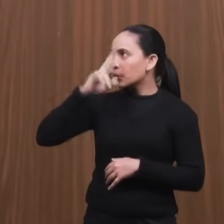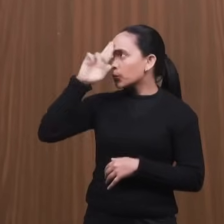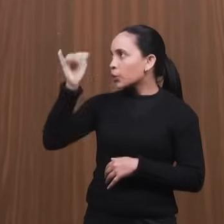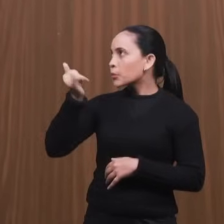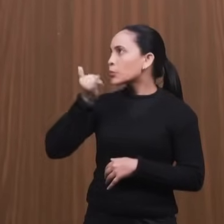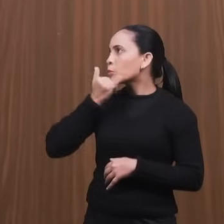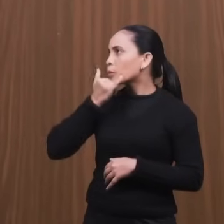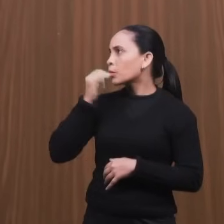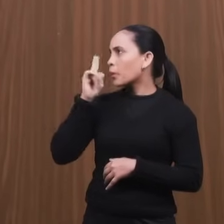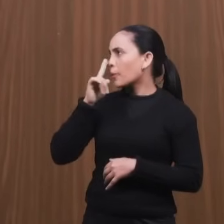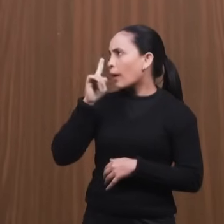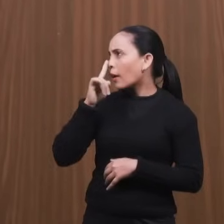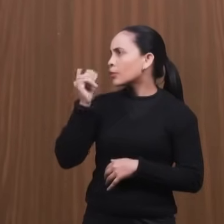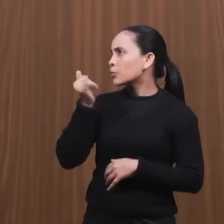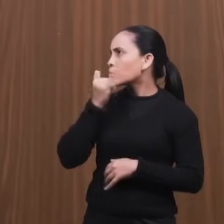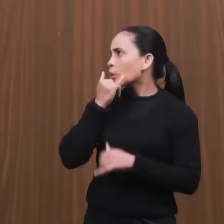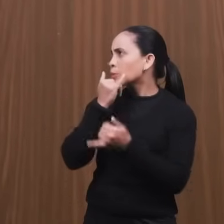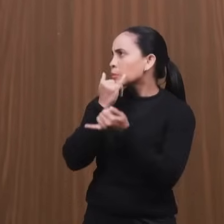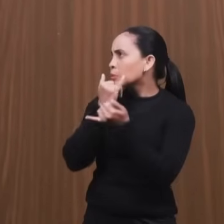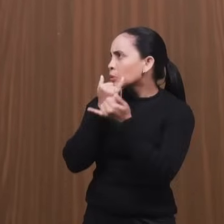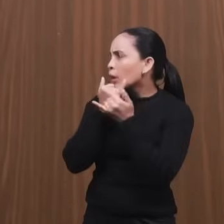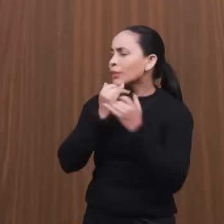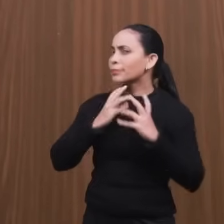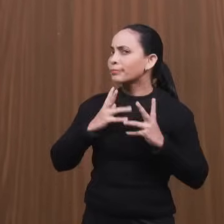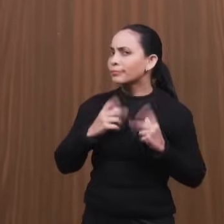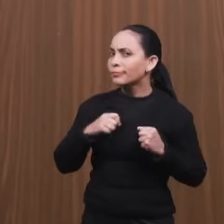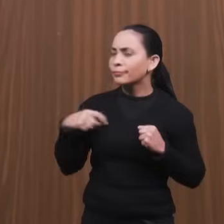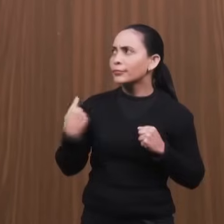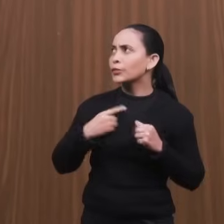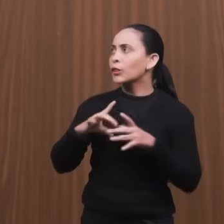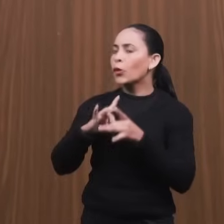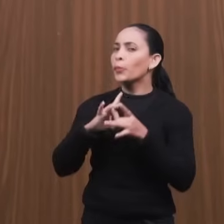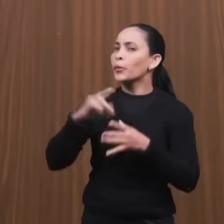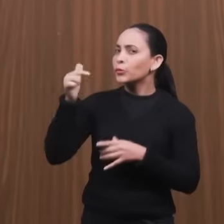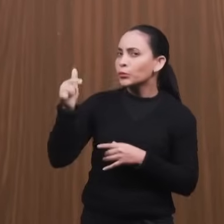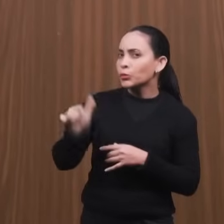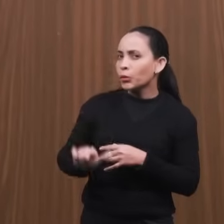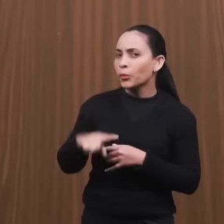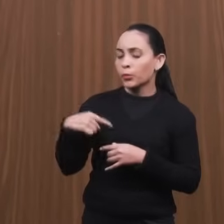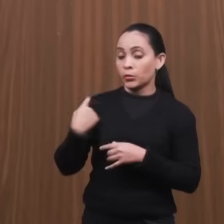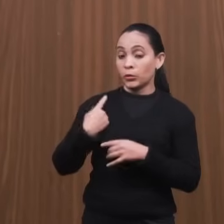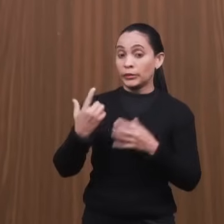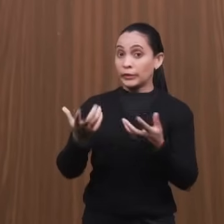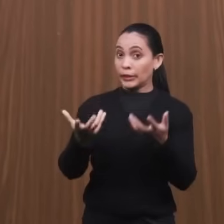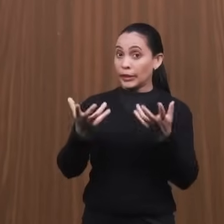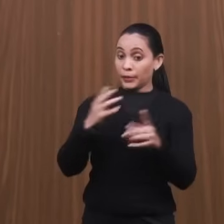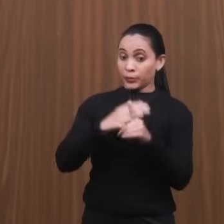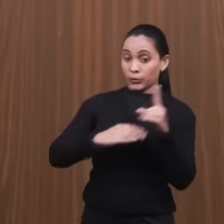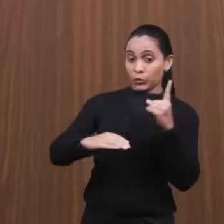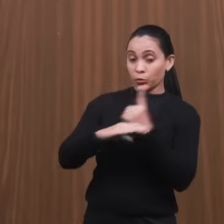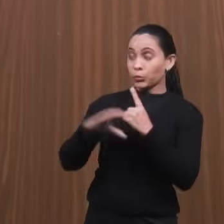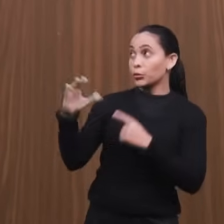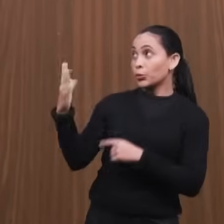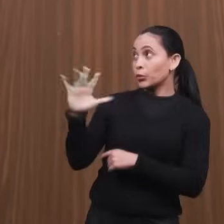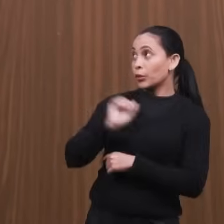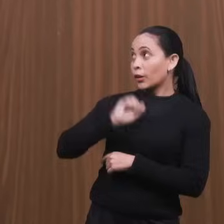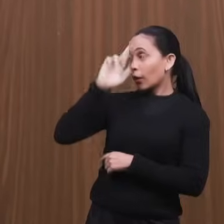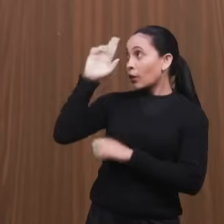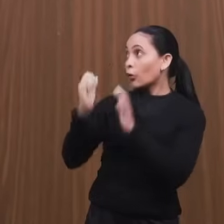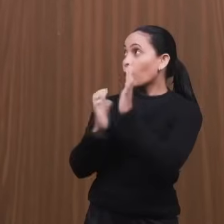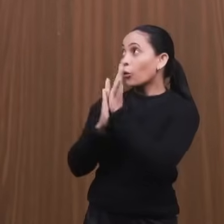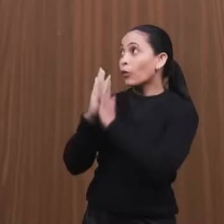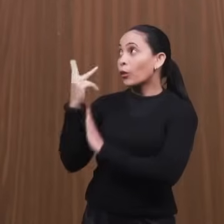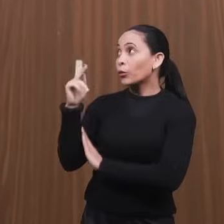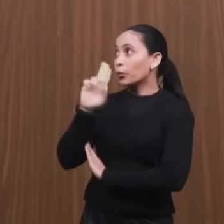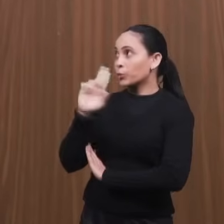nossas falhas, transgressões, renova a nossa comunhão contigo, porque queremos neste culto louvar, glorificar o teu